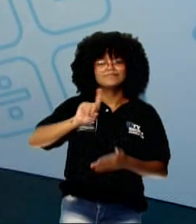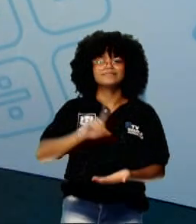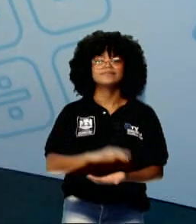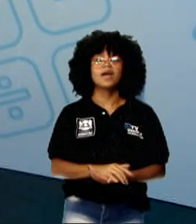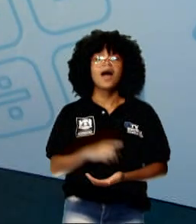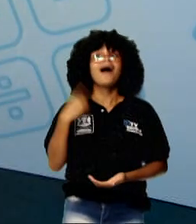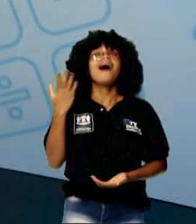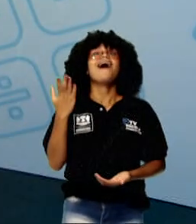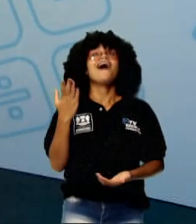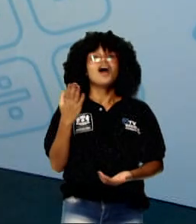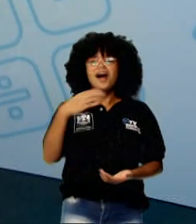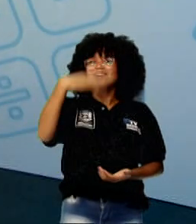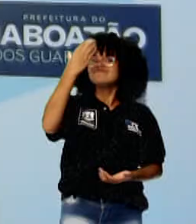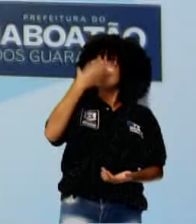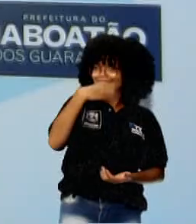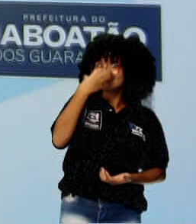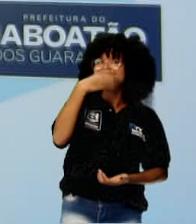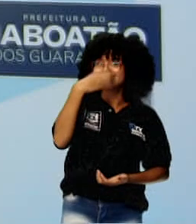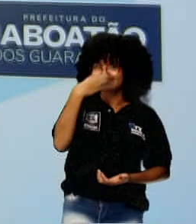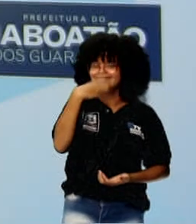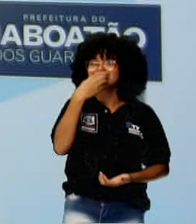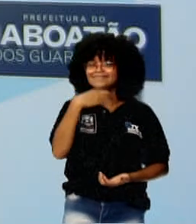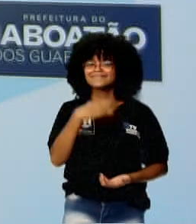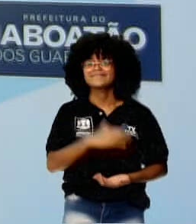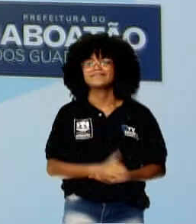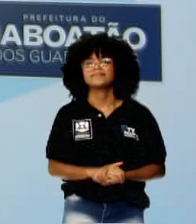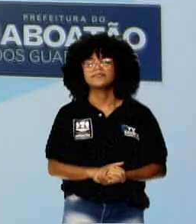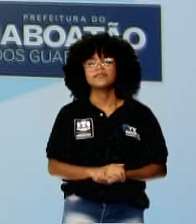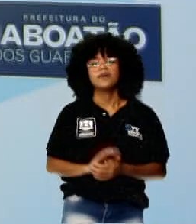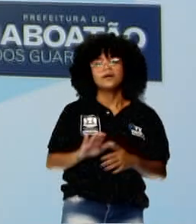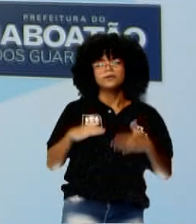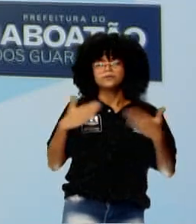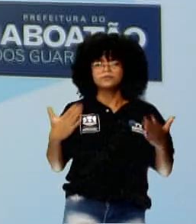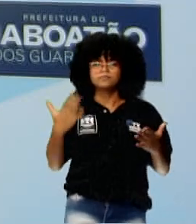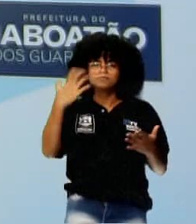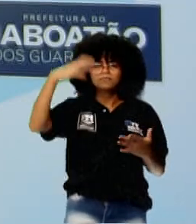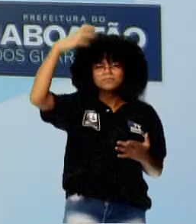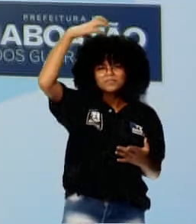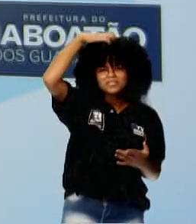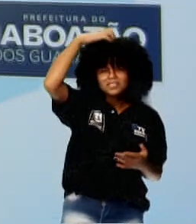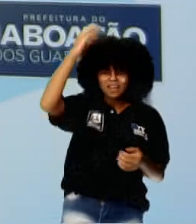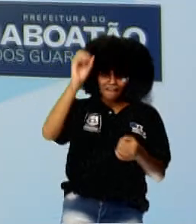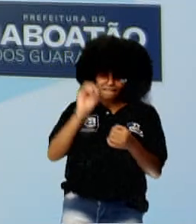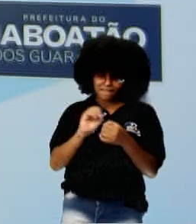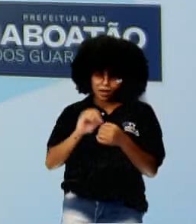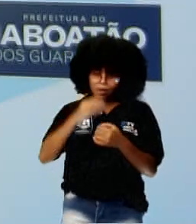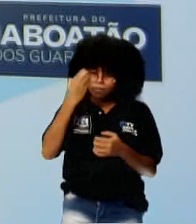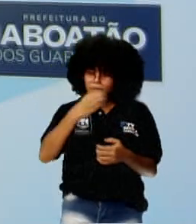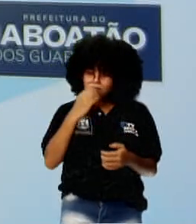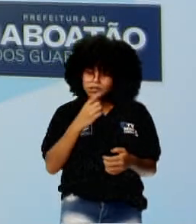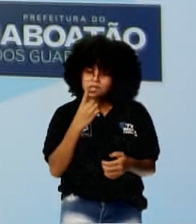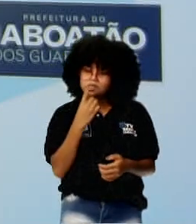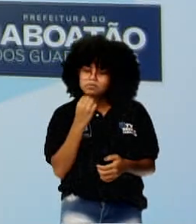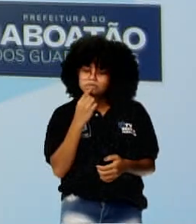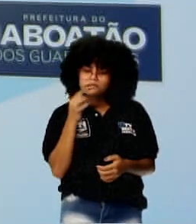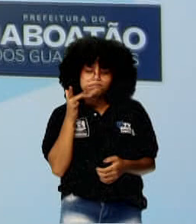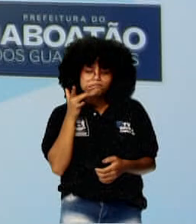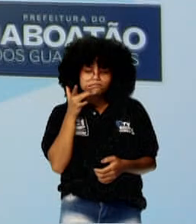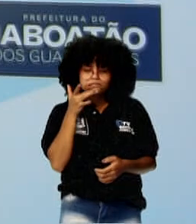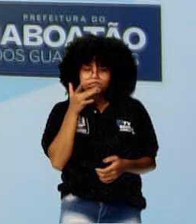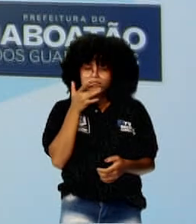uma maçã, já sei, uma maçã. E então a rainha criou uma maçã vermelha,